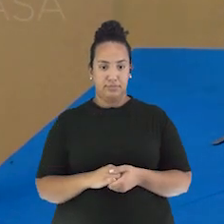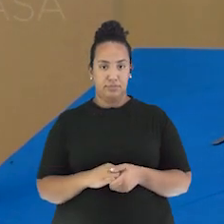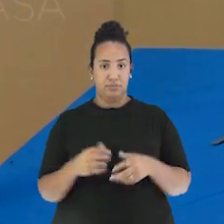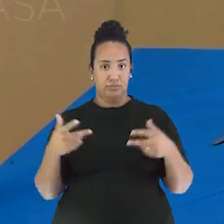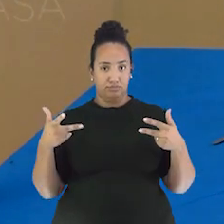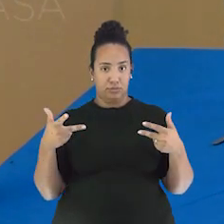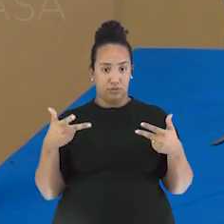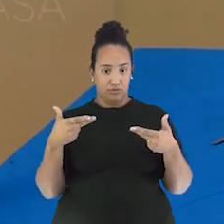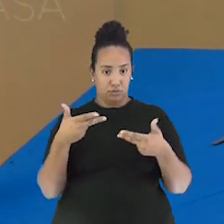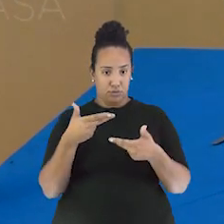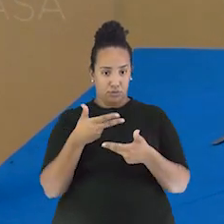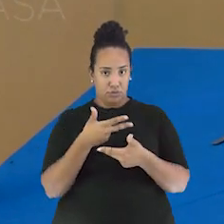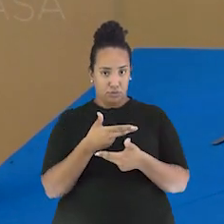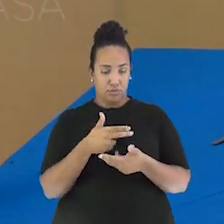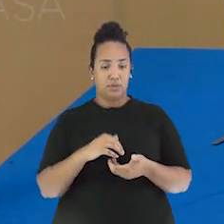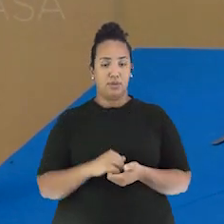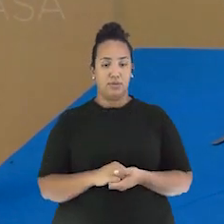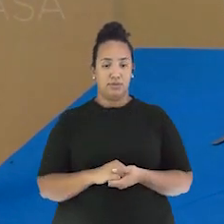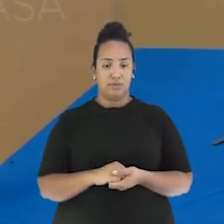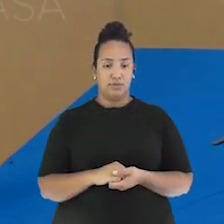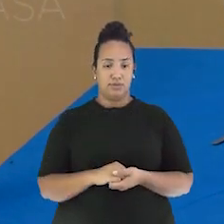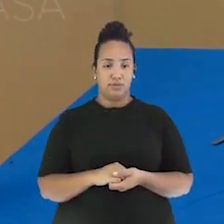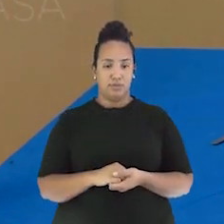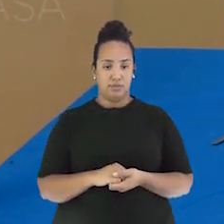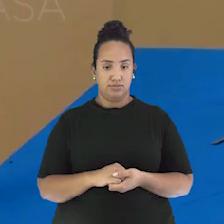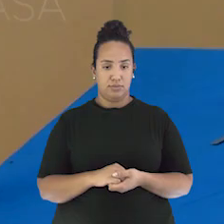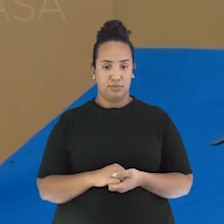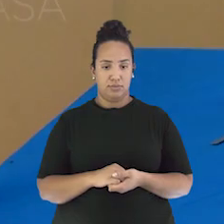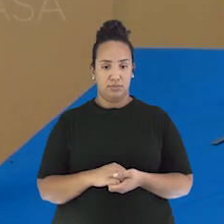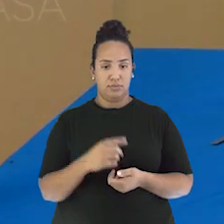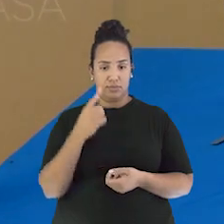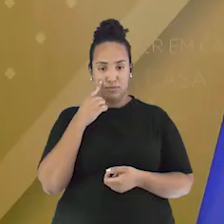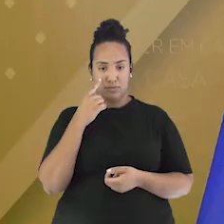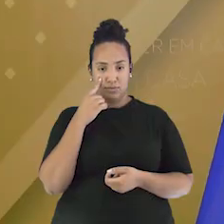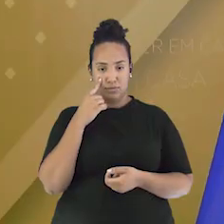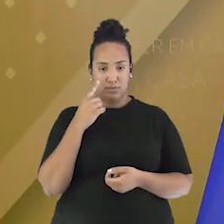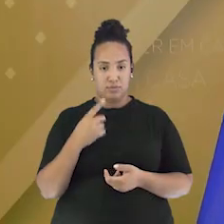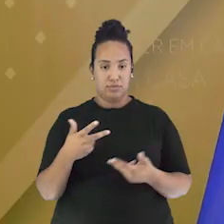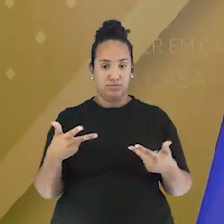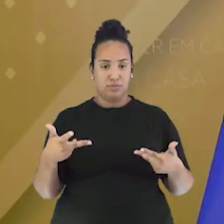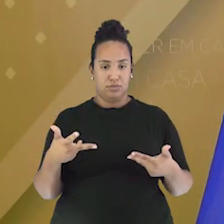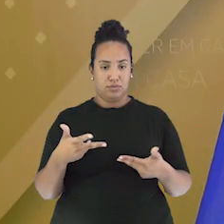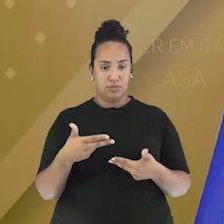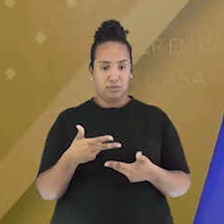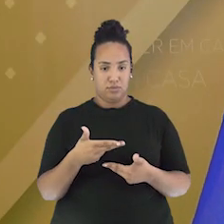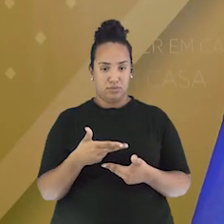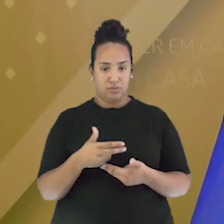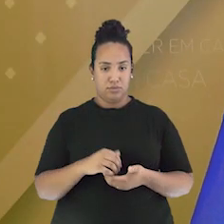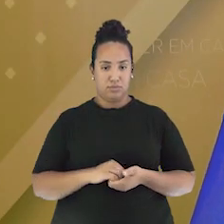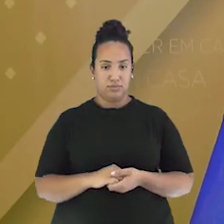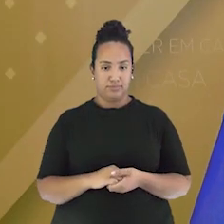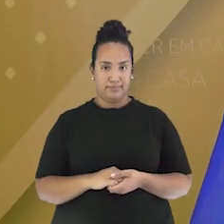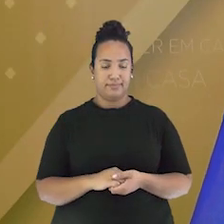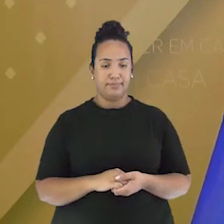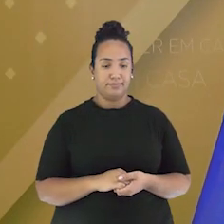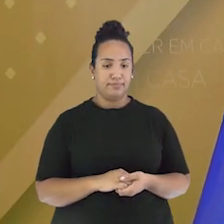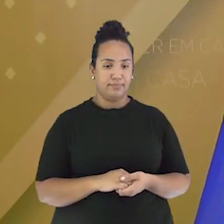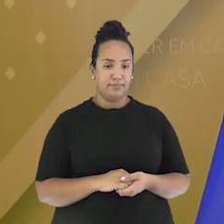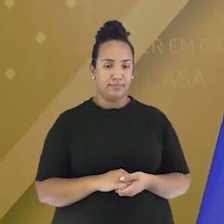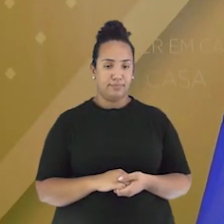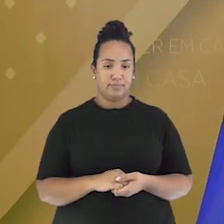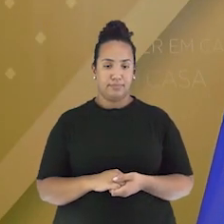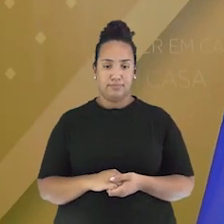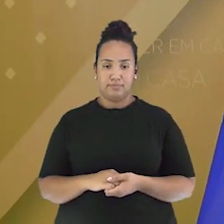corta ela pela metade, né? Um pouco mais para baixo, na verdade. Assim, mais ou menos, Isso. né? Pegar a tesoura e cortar aqui.